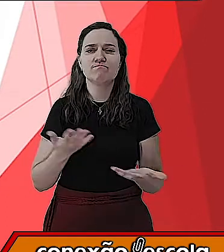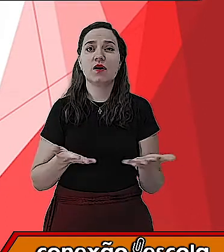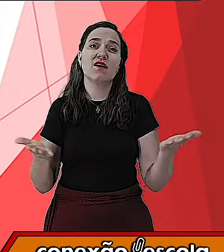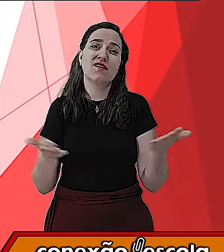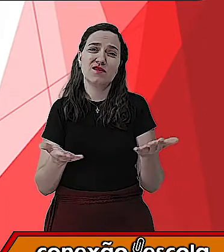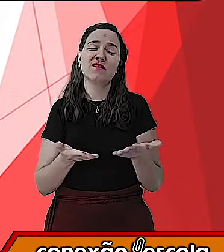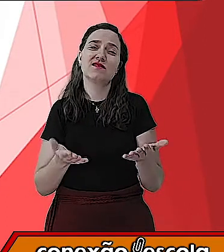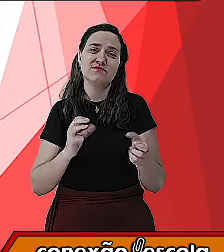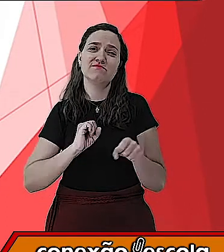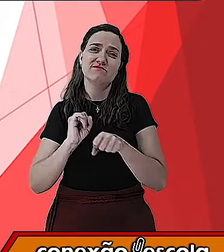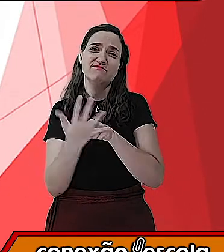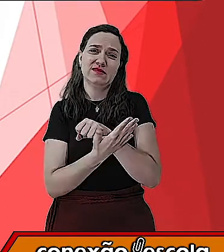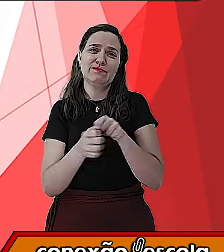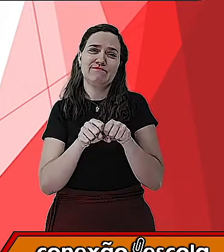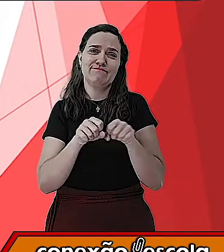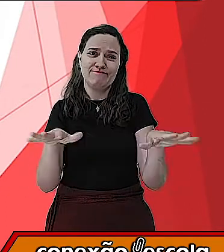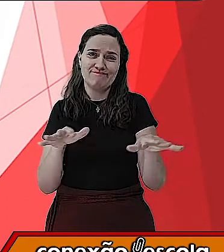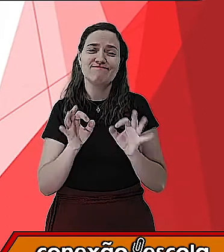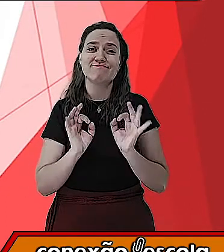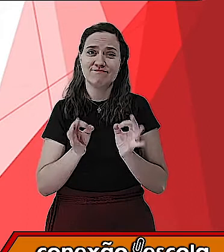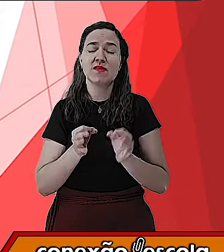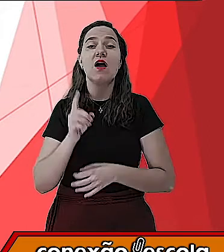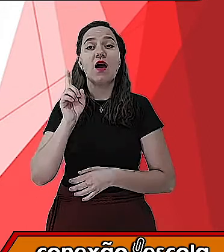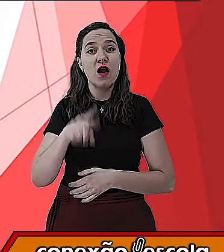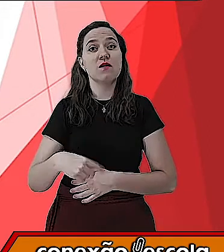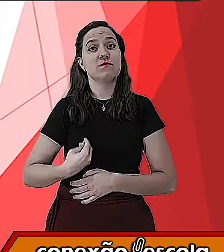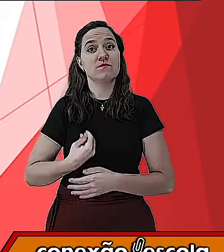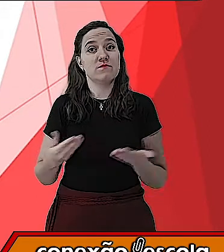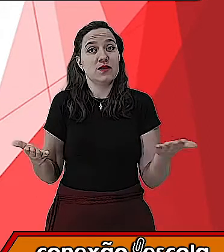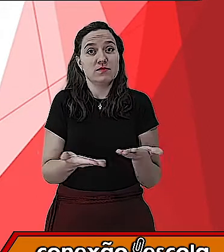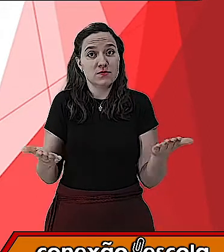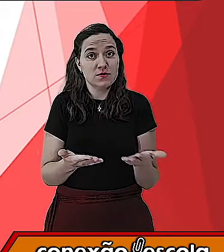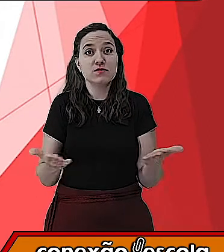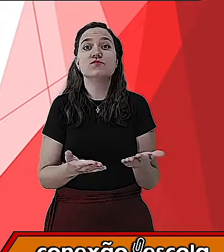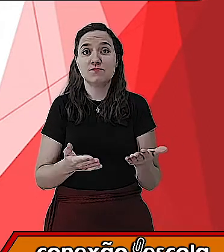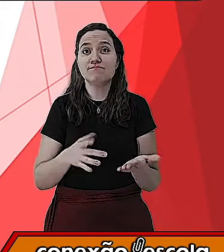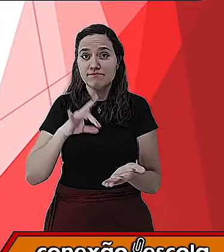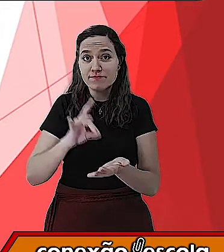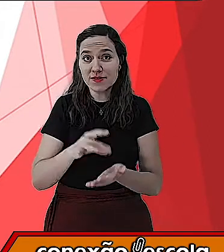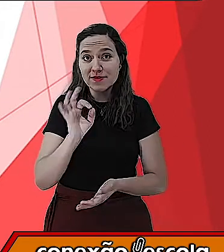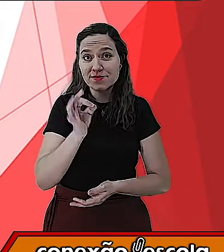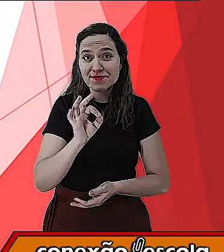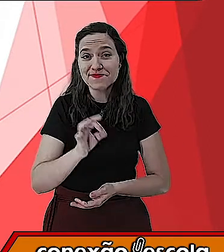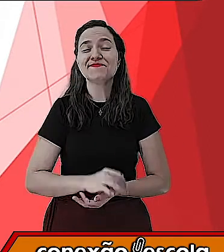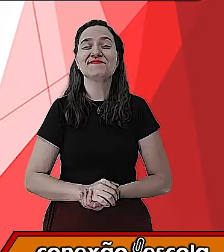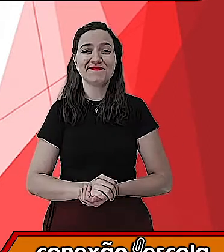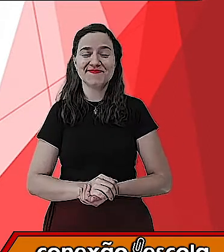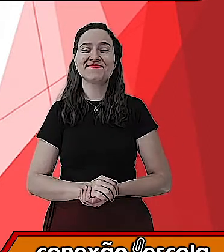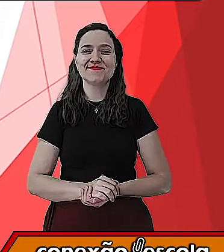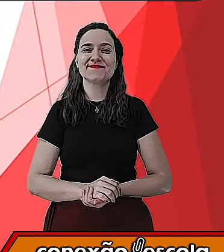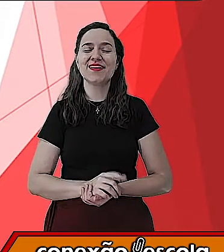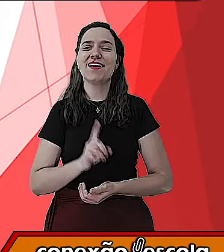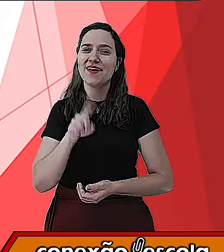vivenciando a pandemia. Isso tudo está acontecendo agora, não é verdade? Isso